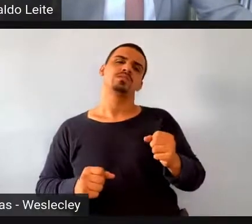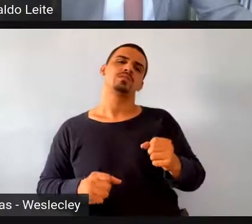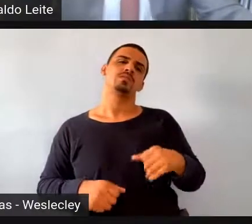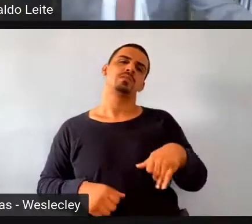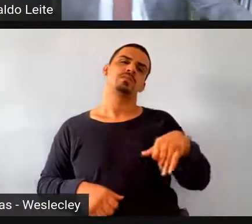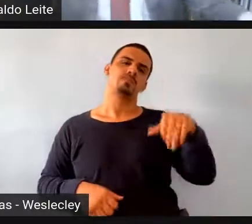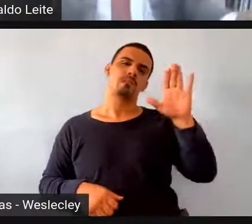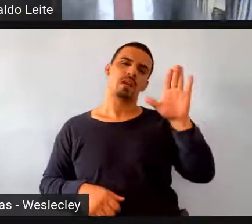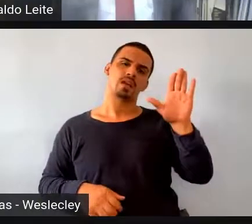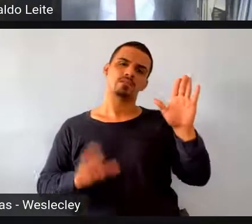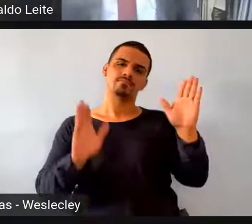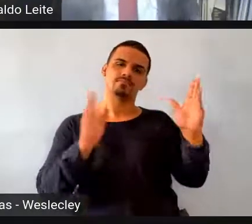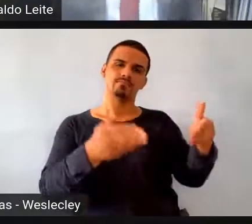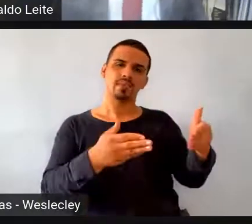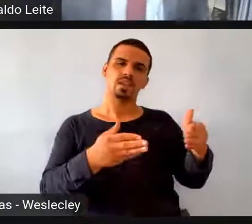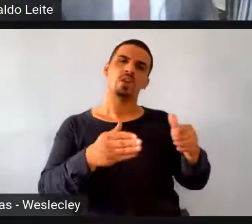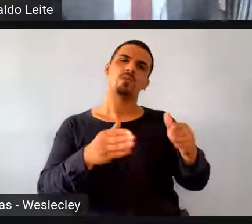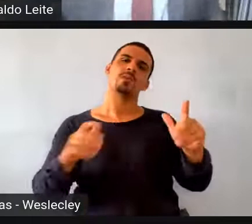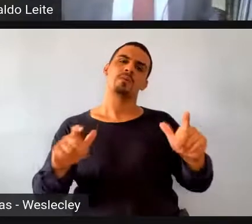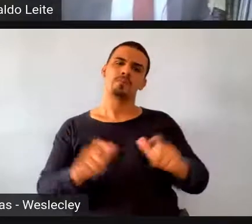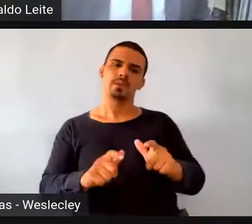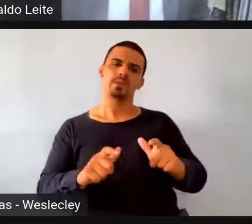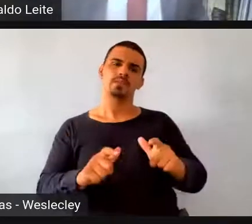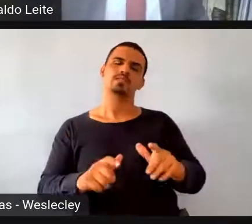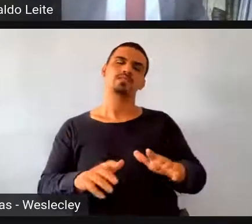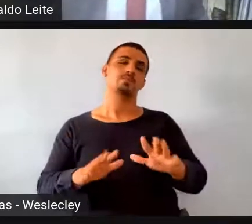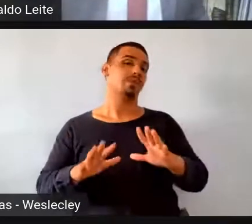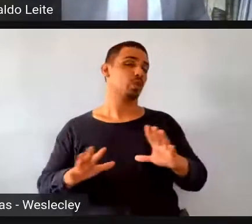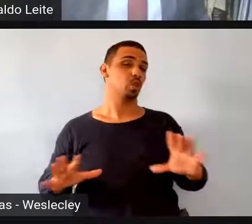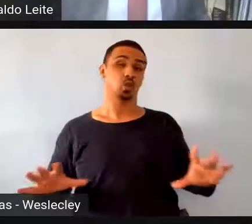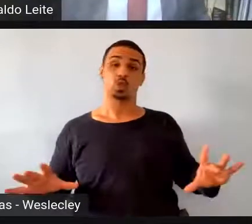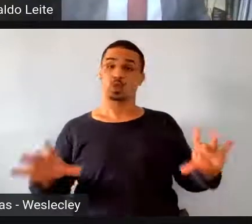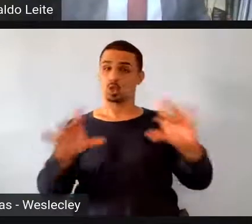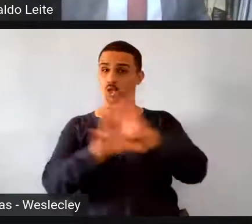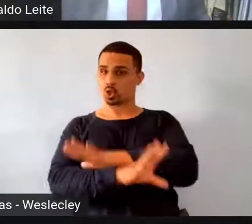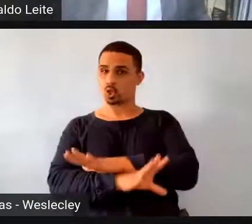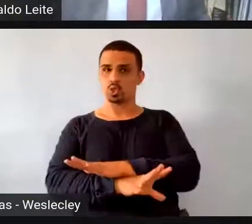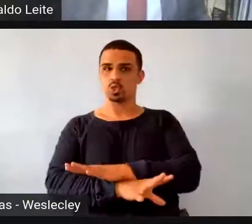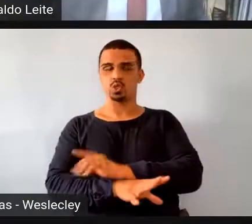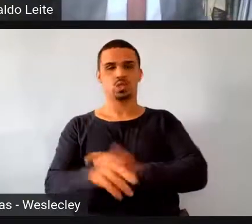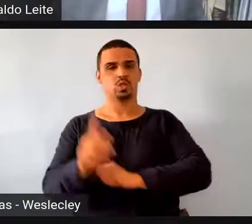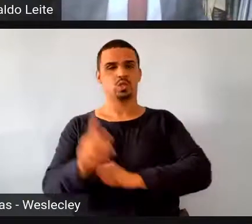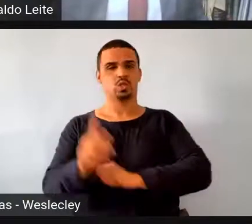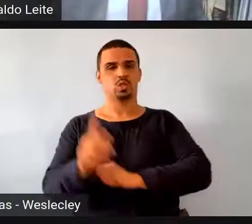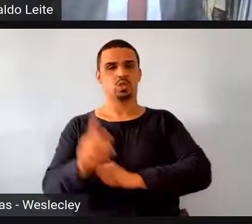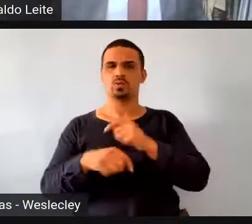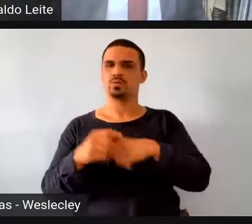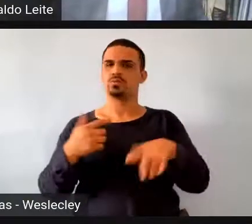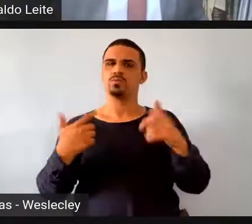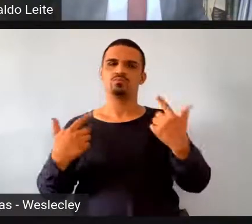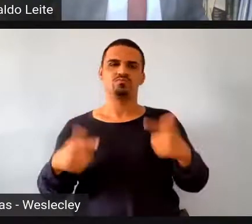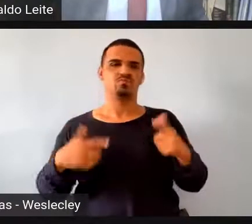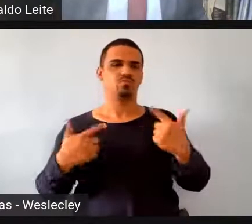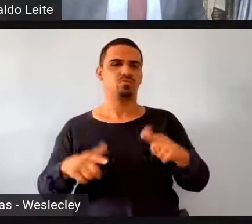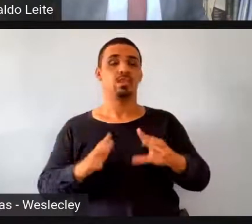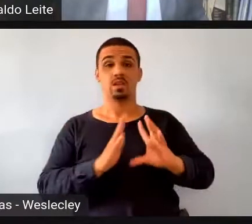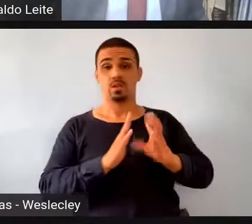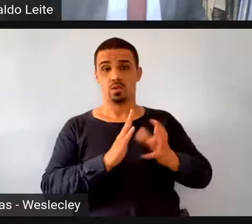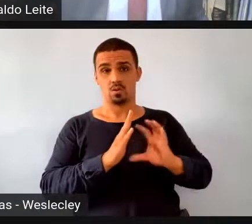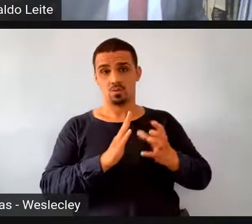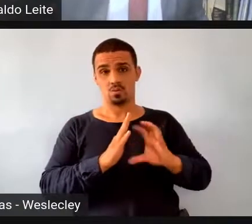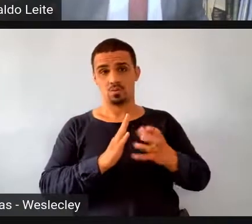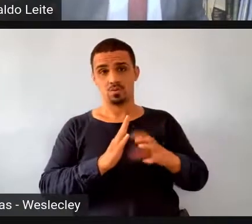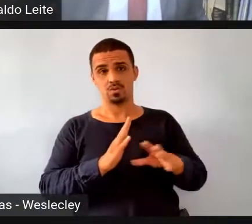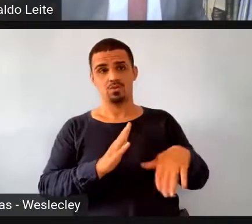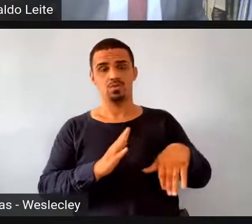ou menos, mas ele nunca vai ser inteiramente equânime, porque senão montar um partido é o melhor negócio do mundo. Você monta um partido da